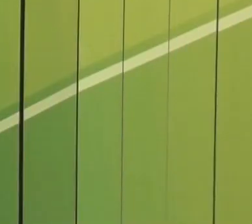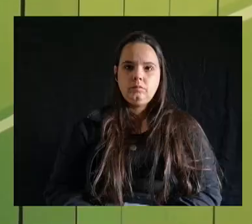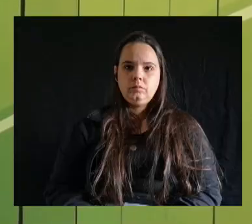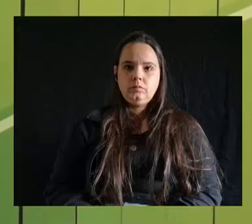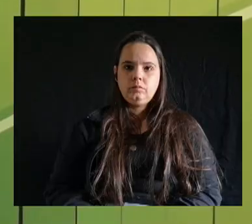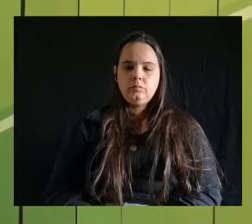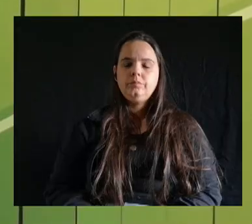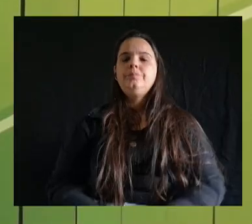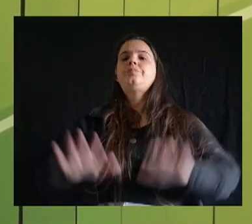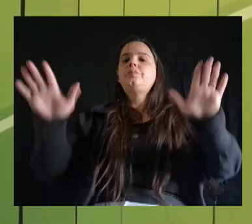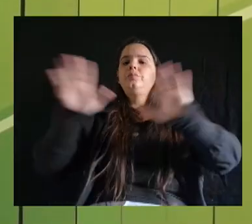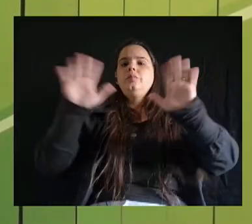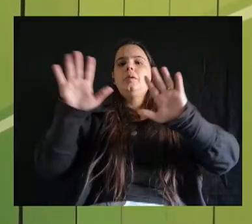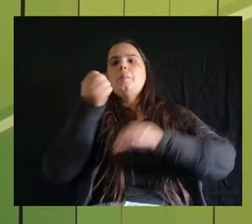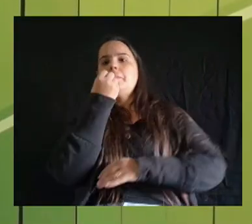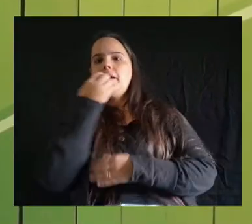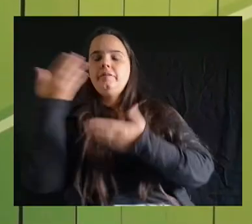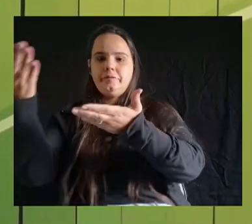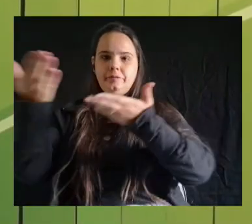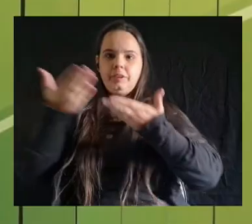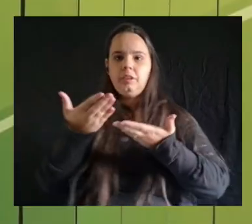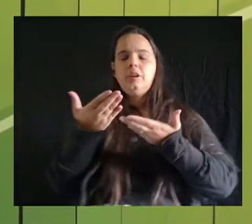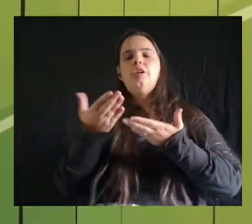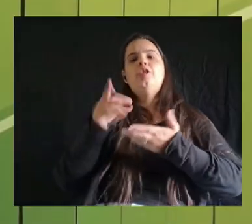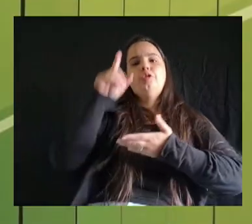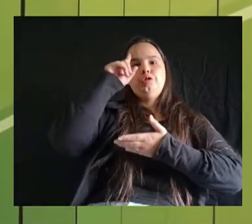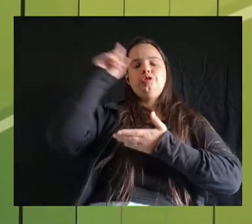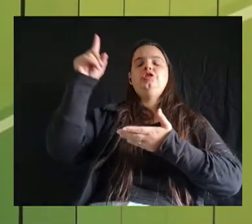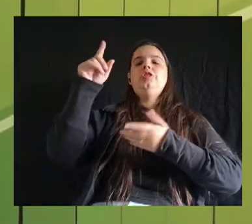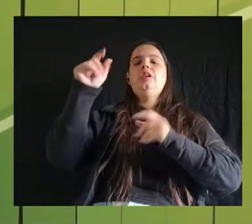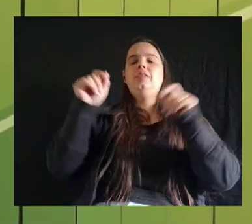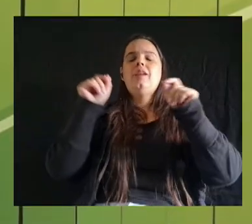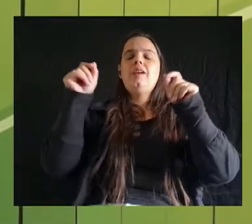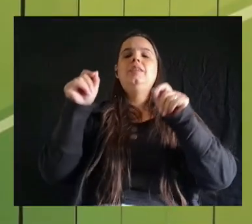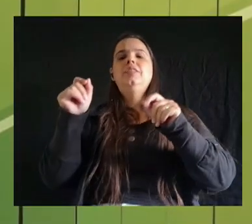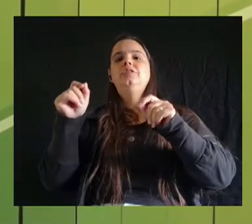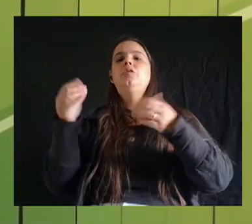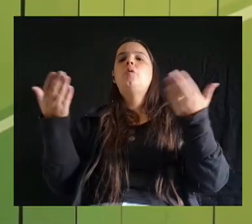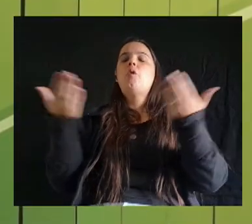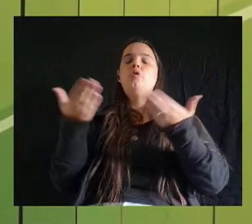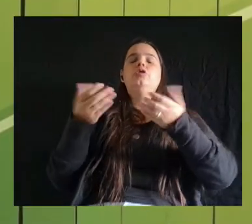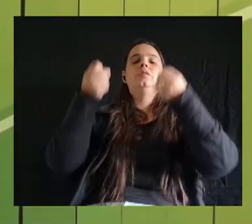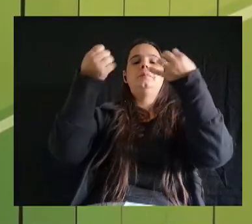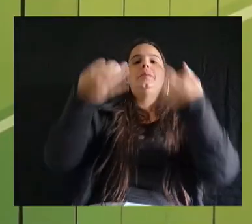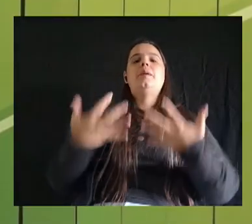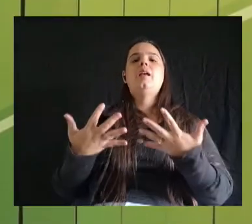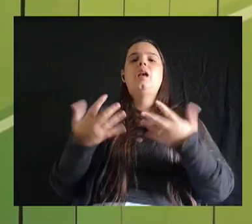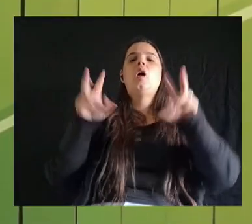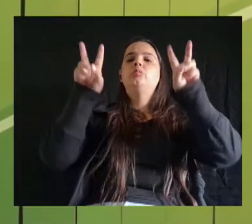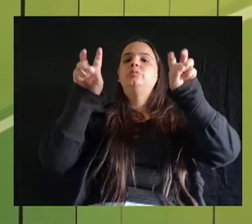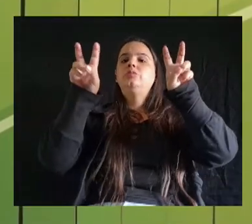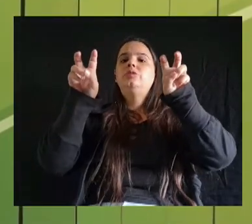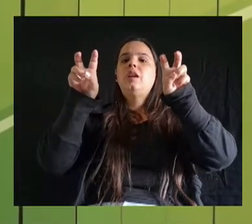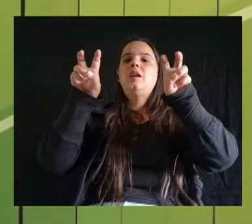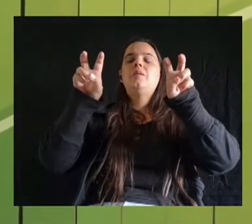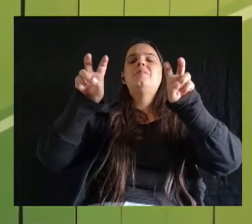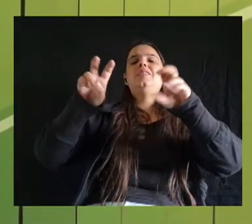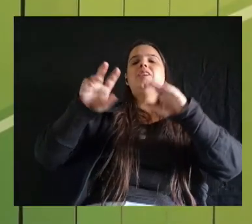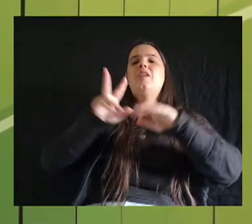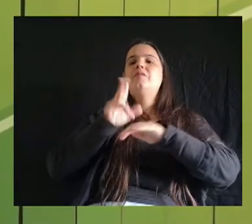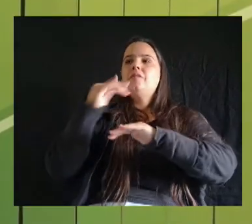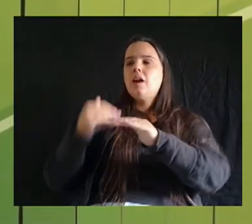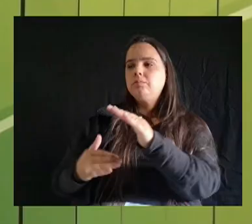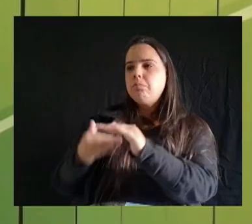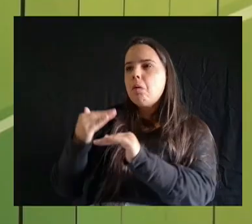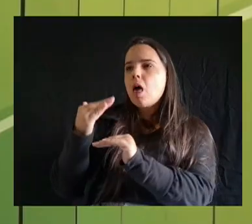Olá, sejam bem-vindos a mais um Giro Ambiental. No programa de hoje vamos falar sobre um tema que cresce junto com a tecnologia, mas